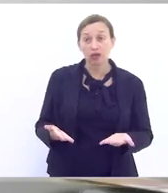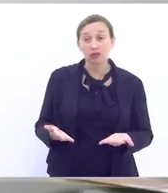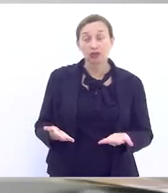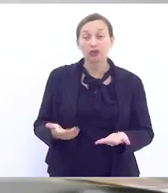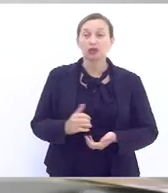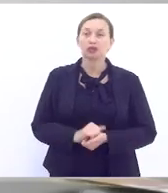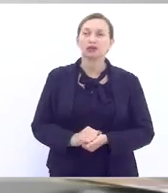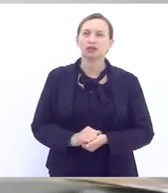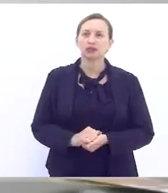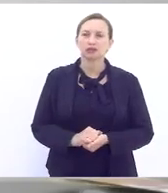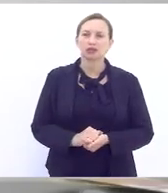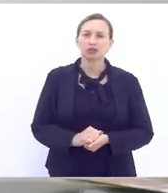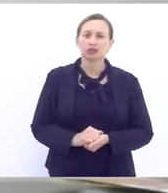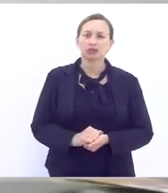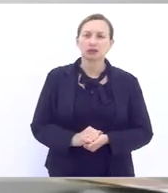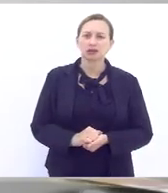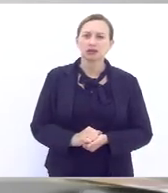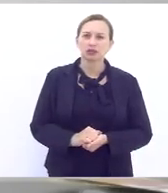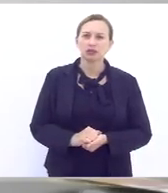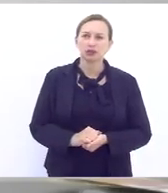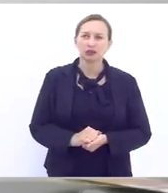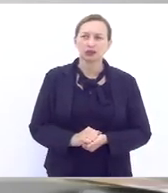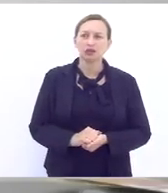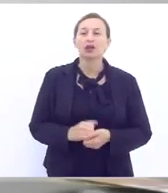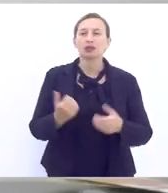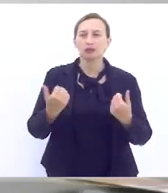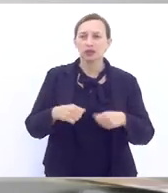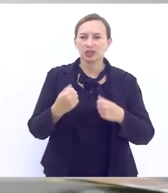o monte desse nosso encontro